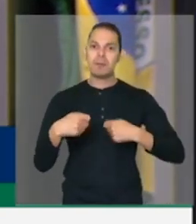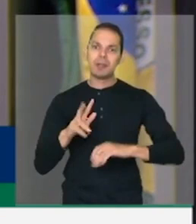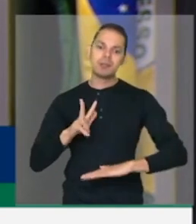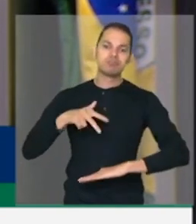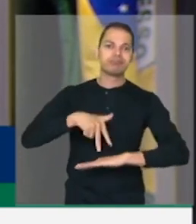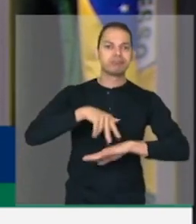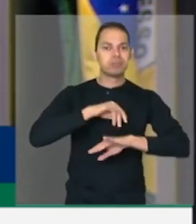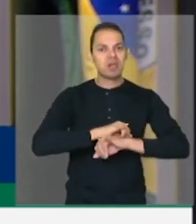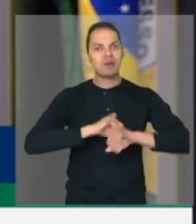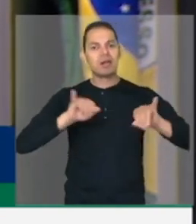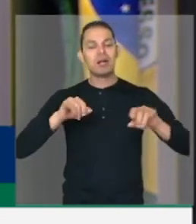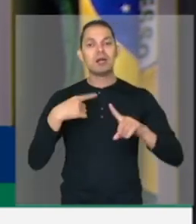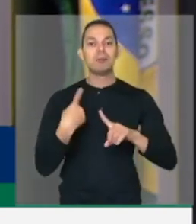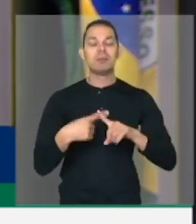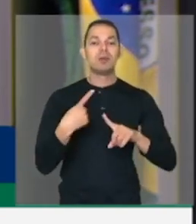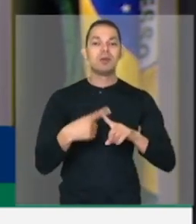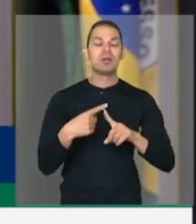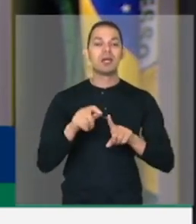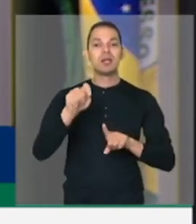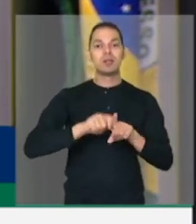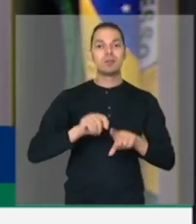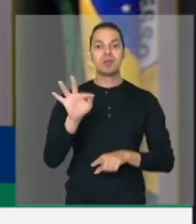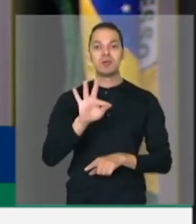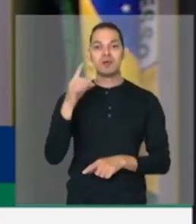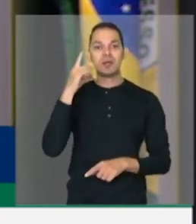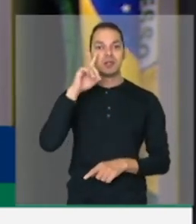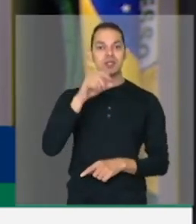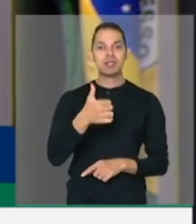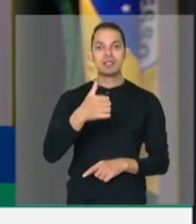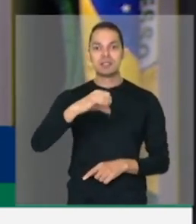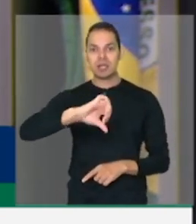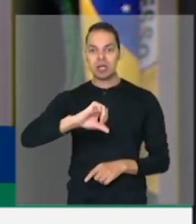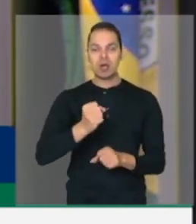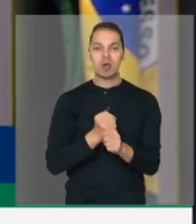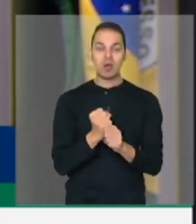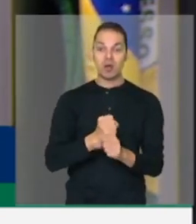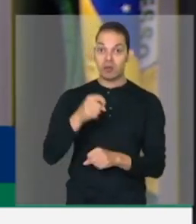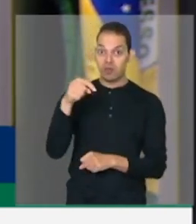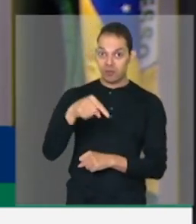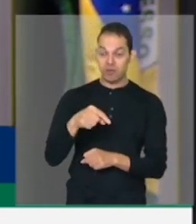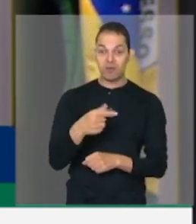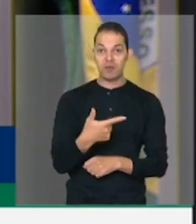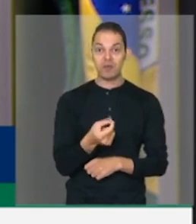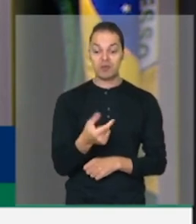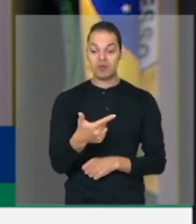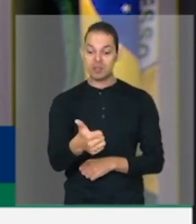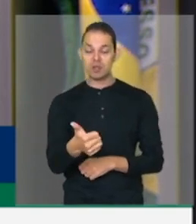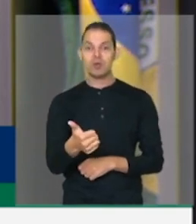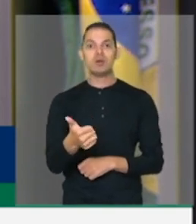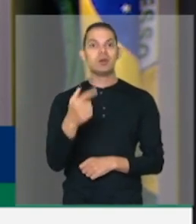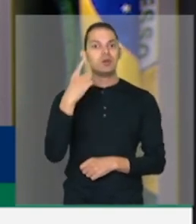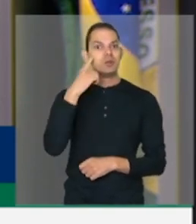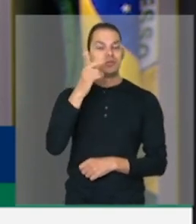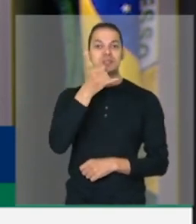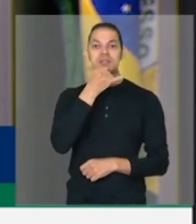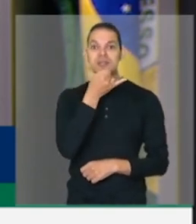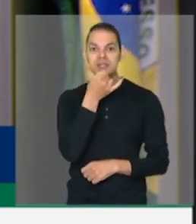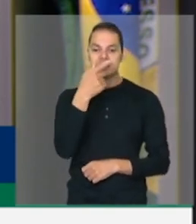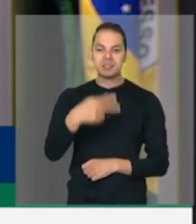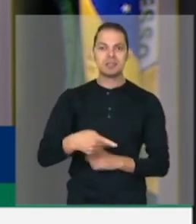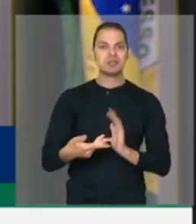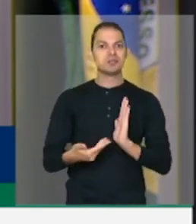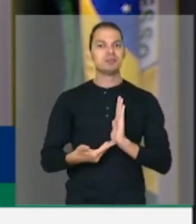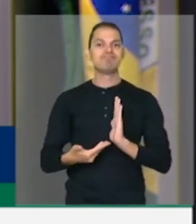pois dia Dezenove de Fevereiro 2001 Fica marcado como um triste Episódio da Câmara dos